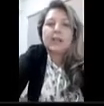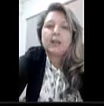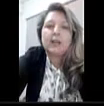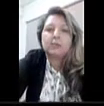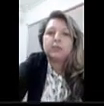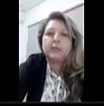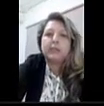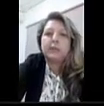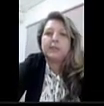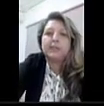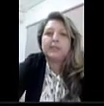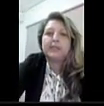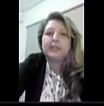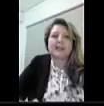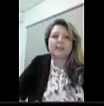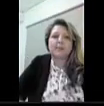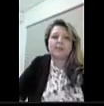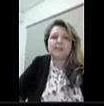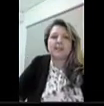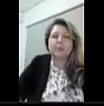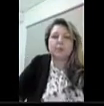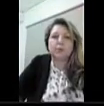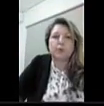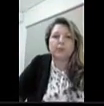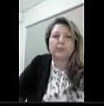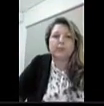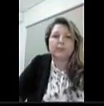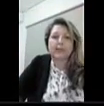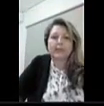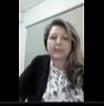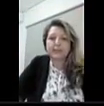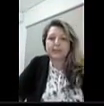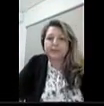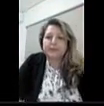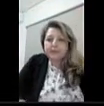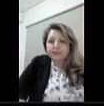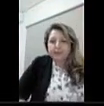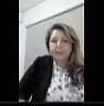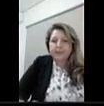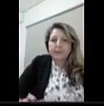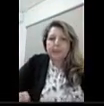Ronaldo, eu mandei uma mensagem para você que o meu do computador caiu.